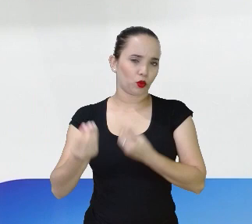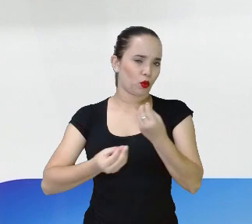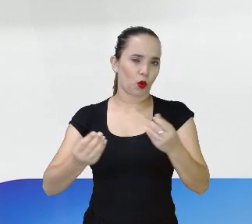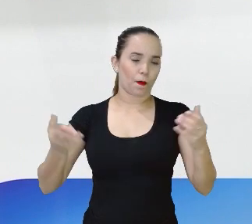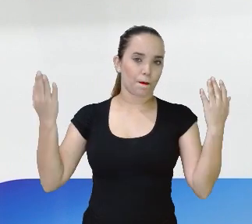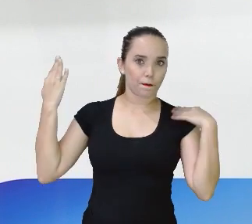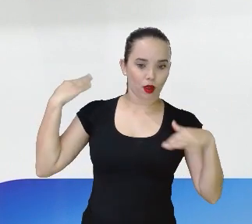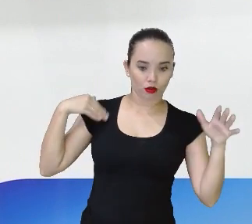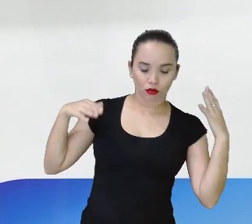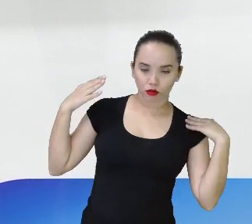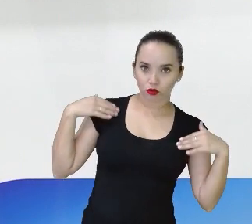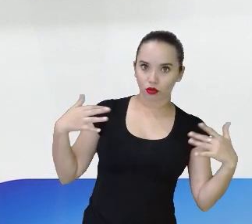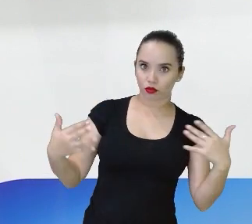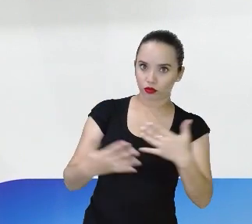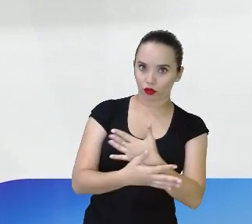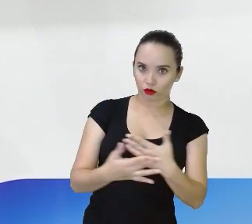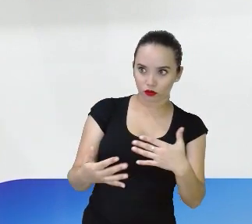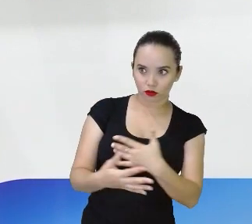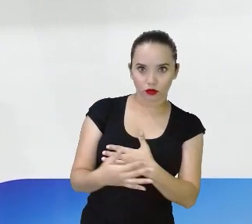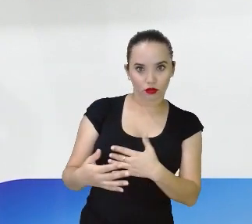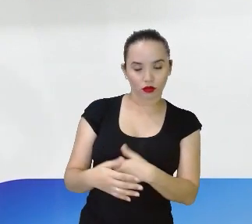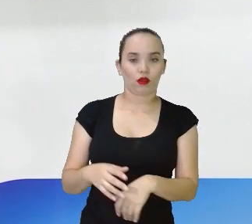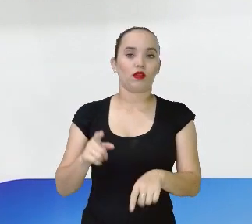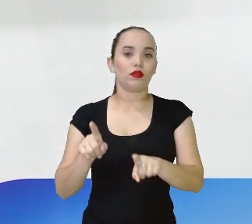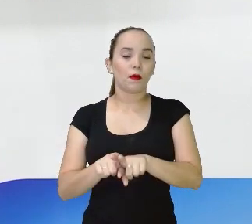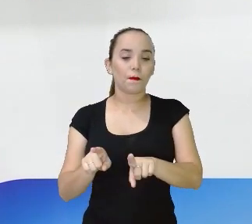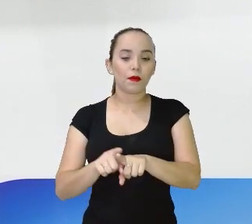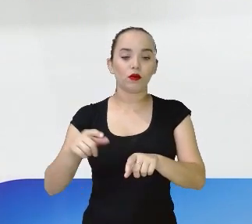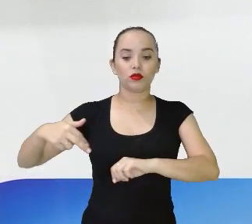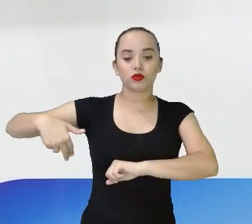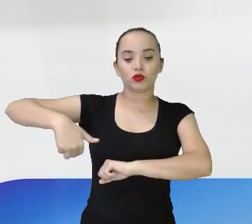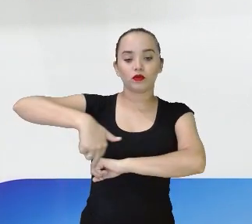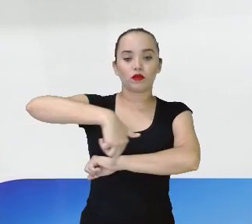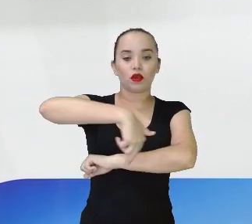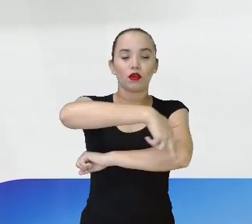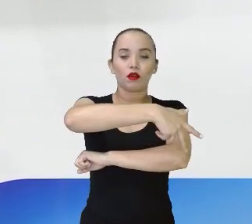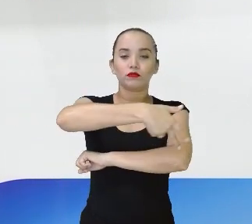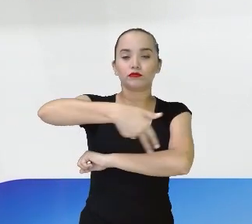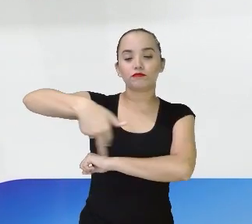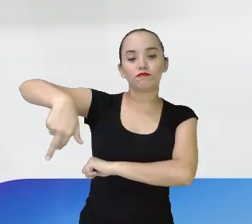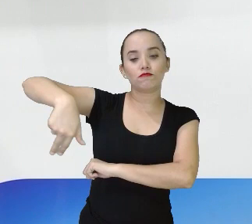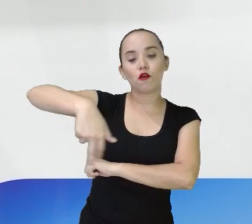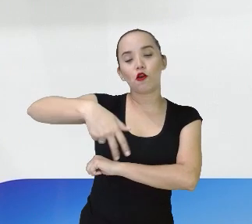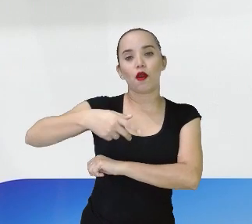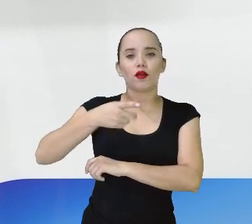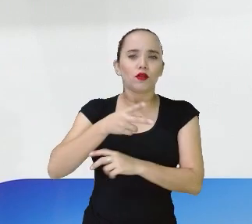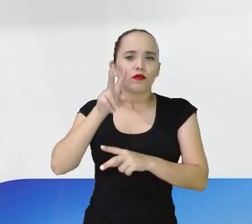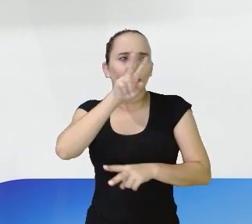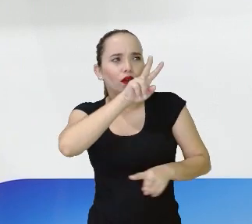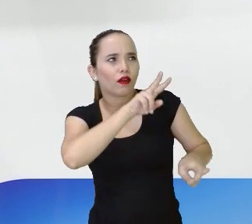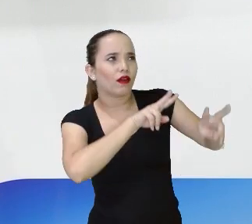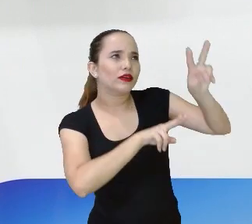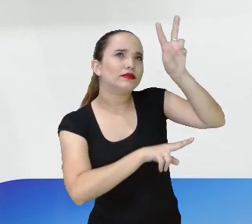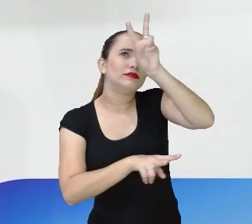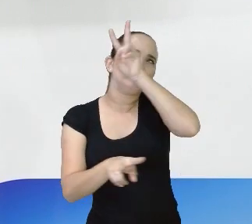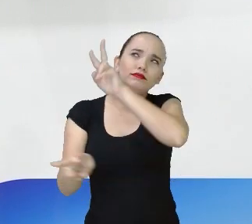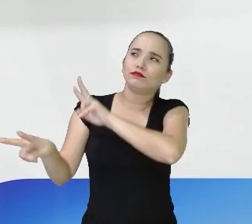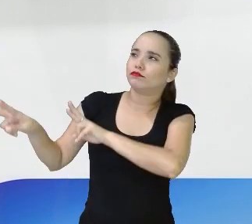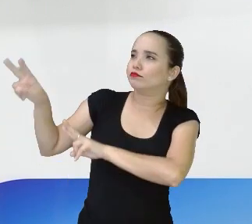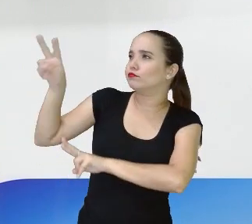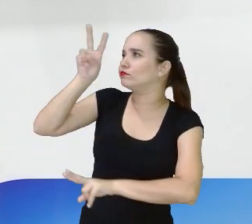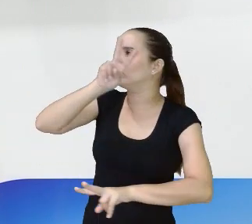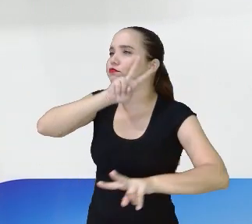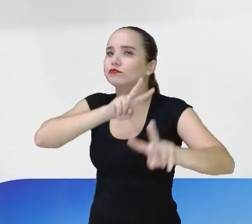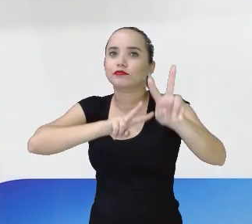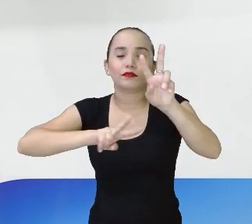tiverem a oportunidade, passeiem. Quando estiverem andando pelas ruas, olhem, porque as ruas de Recife, as ruas de Olinda, elas